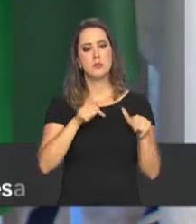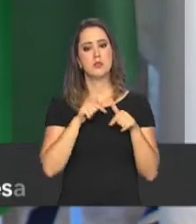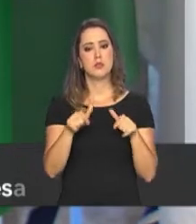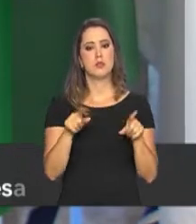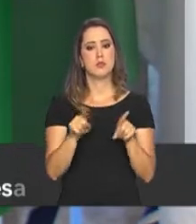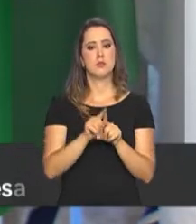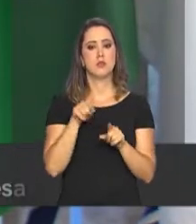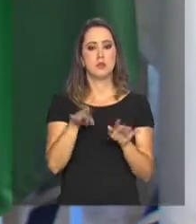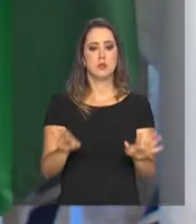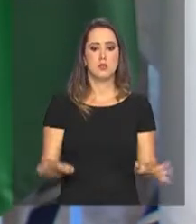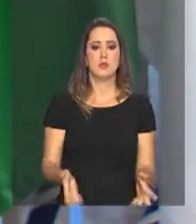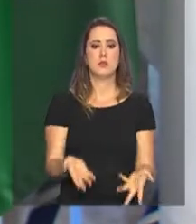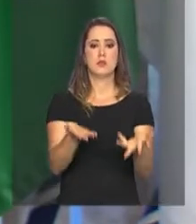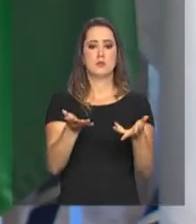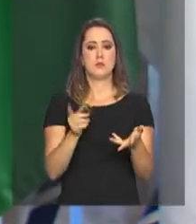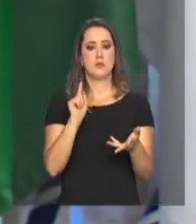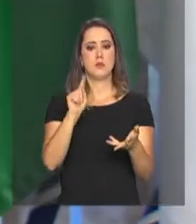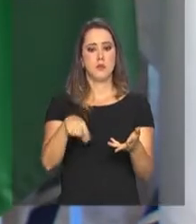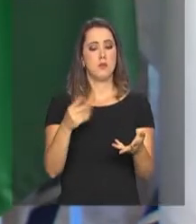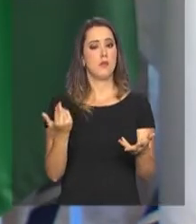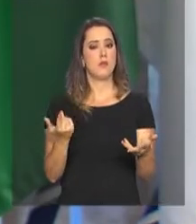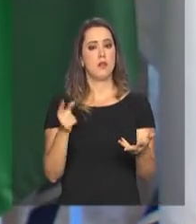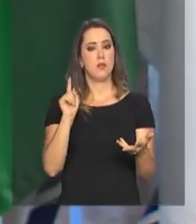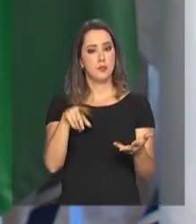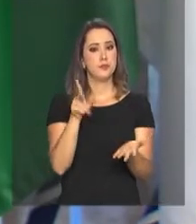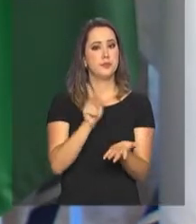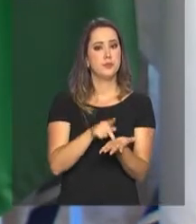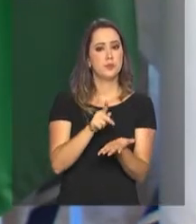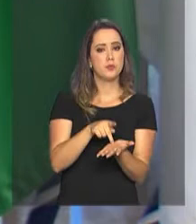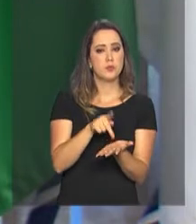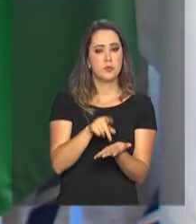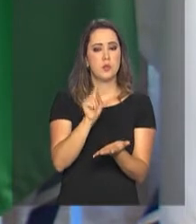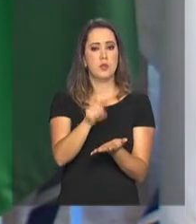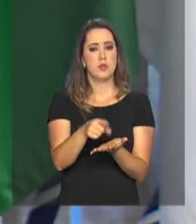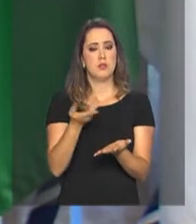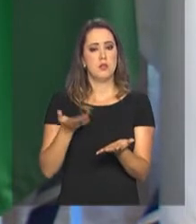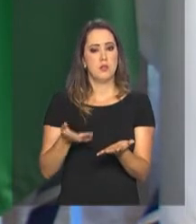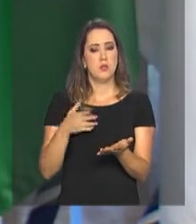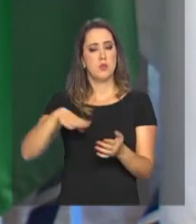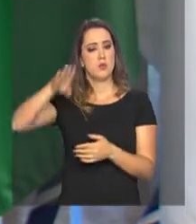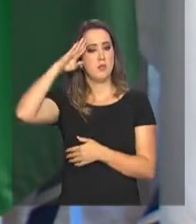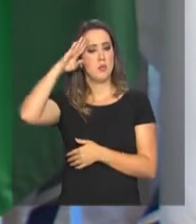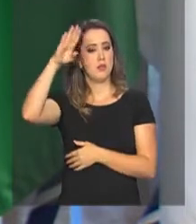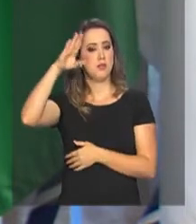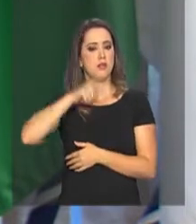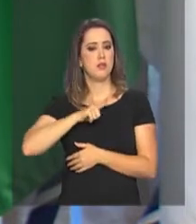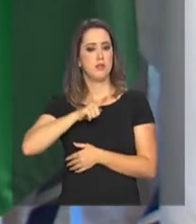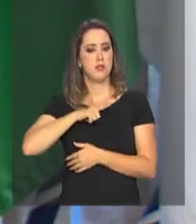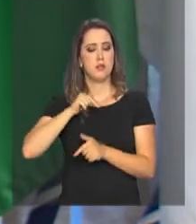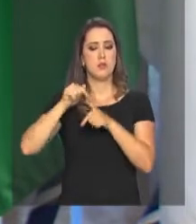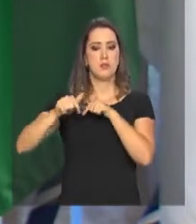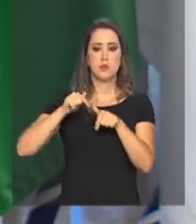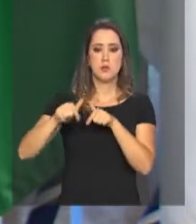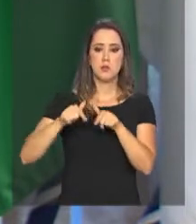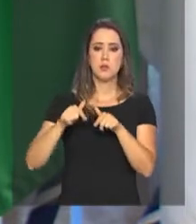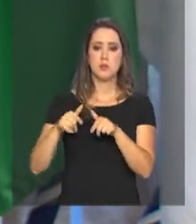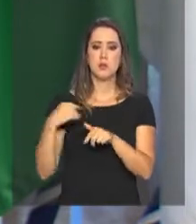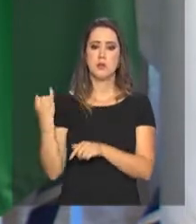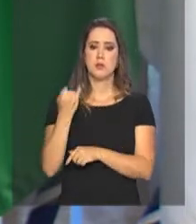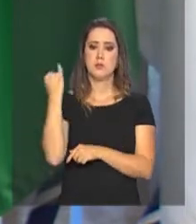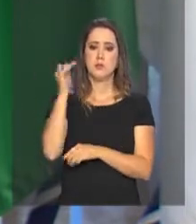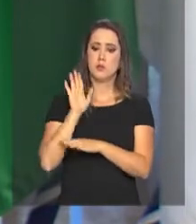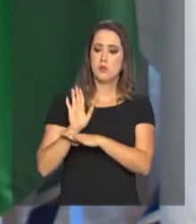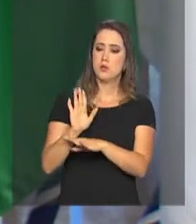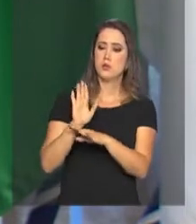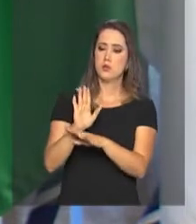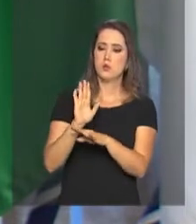desse mote né então realmente os militares têm esse papel de ajudar